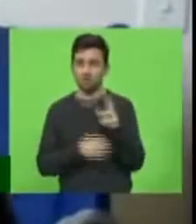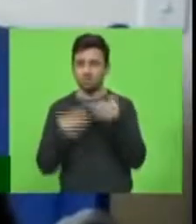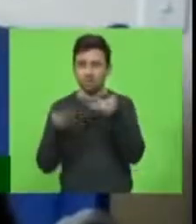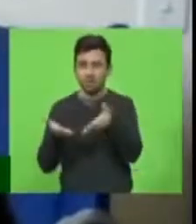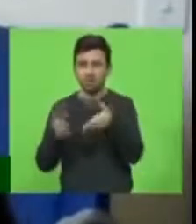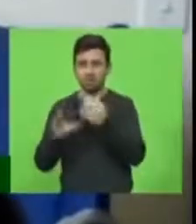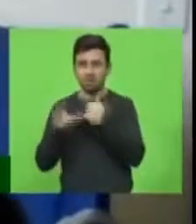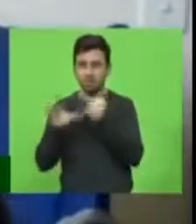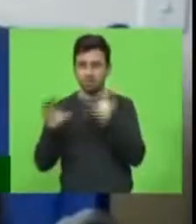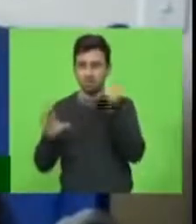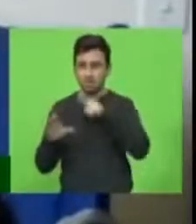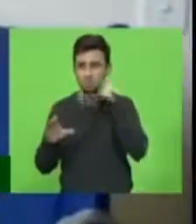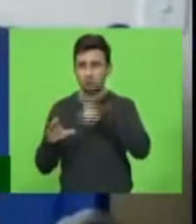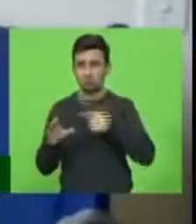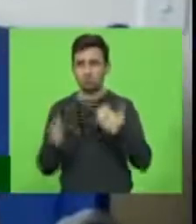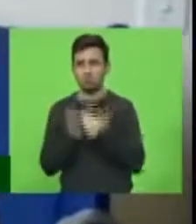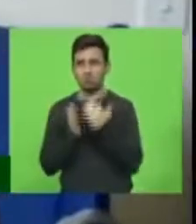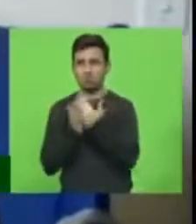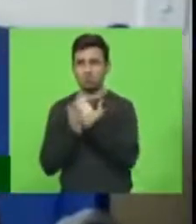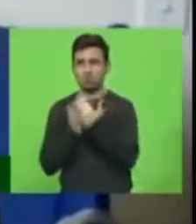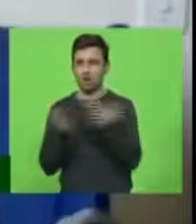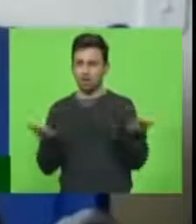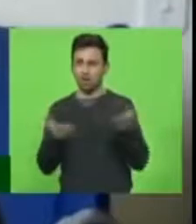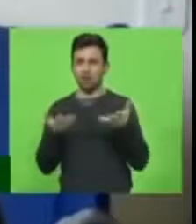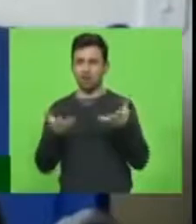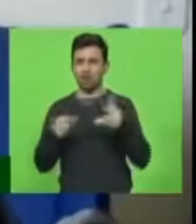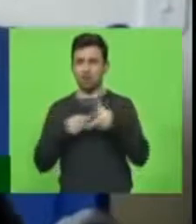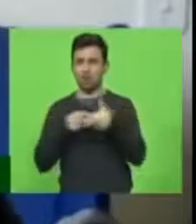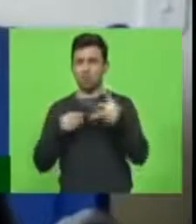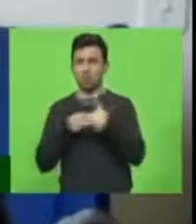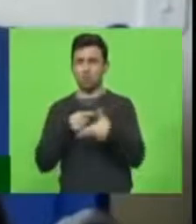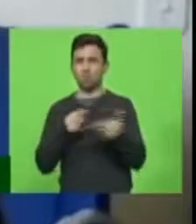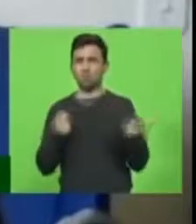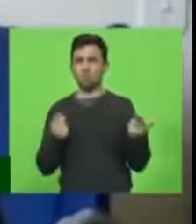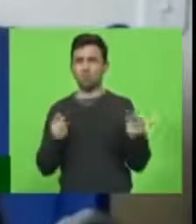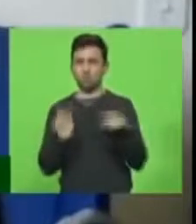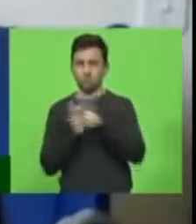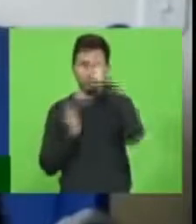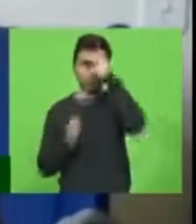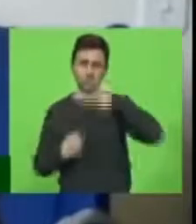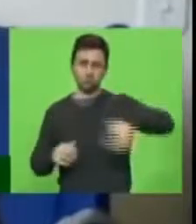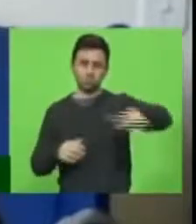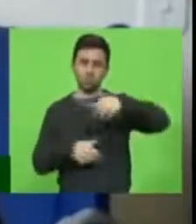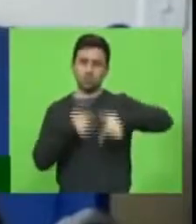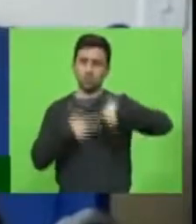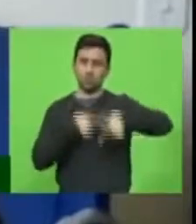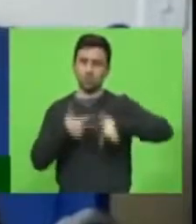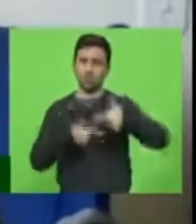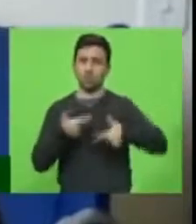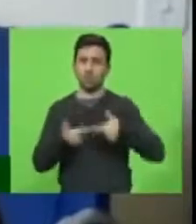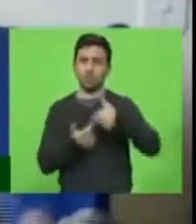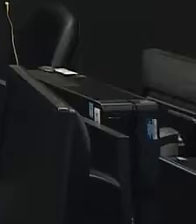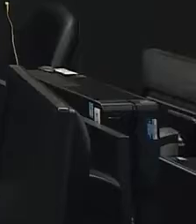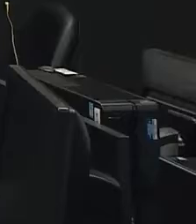reais. E agora querem cortar do trabalhador que infelizmente foi